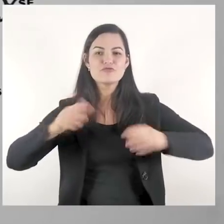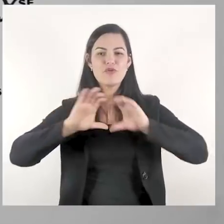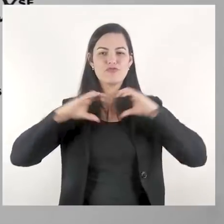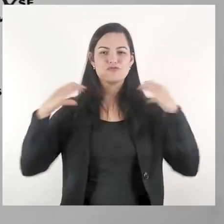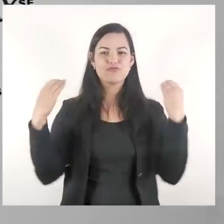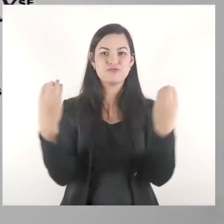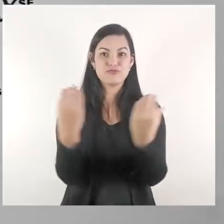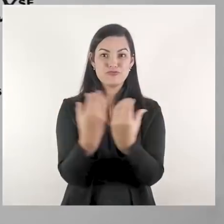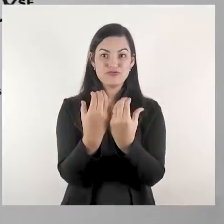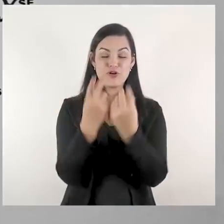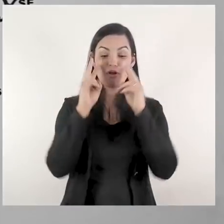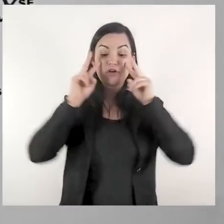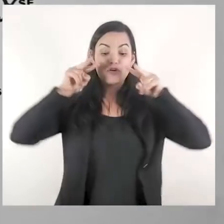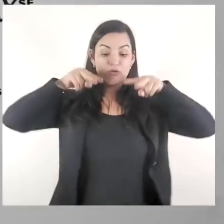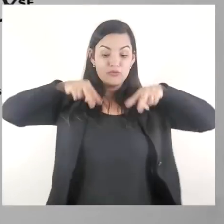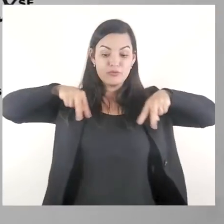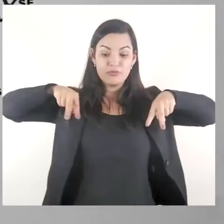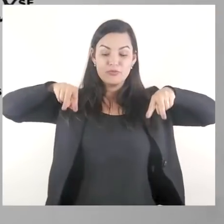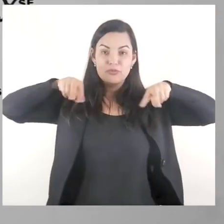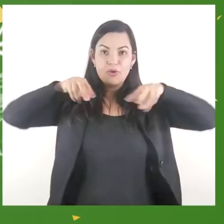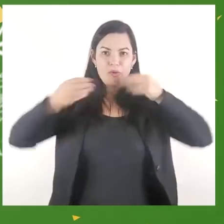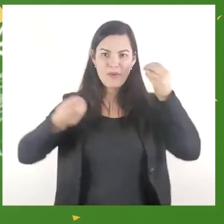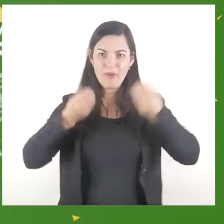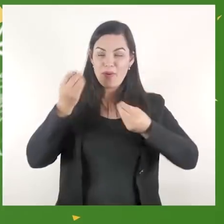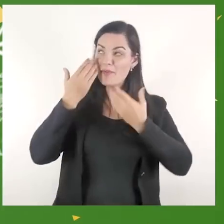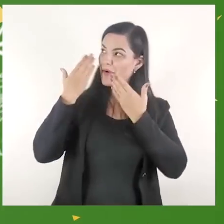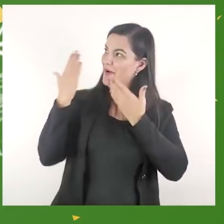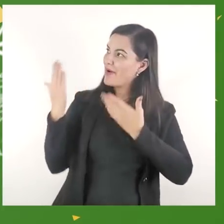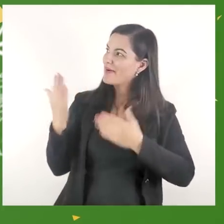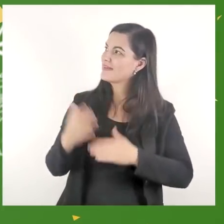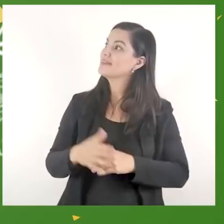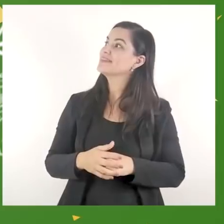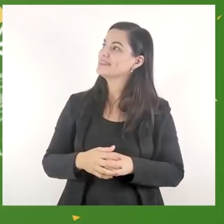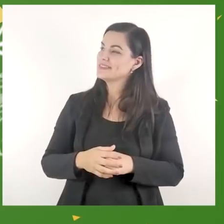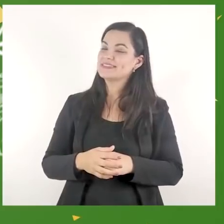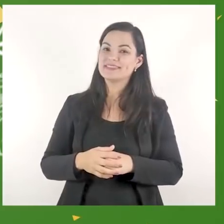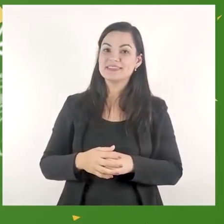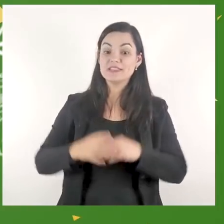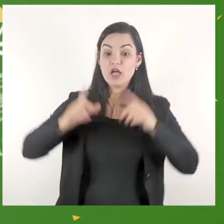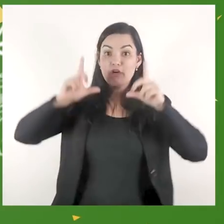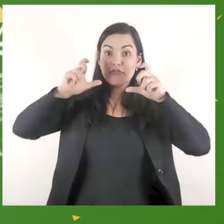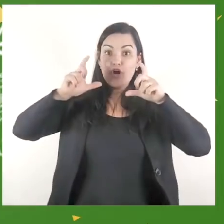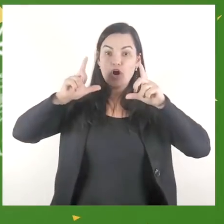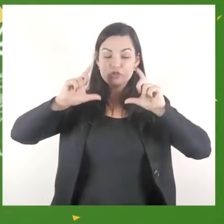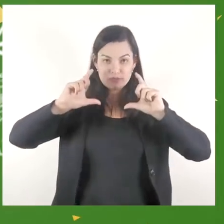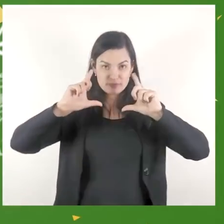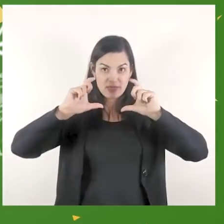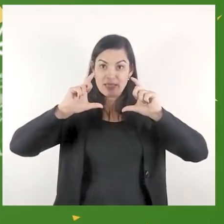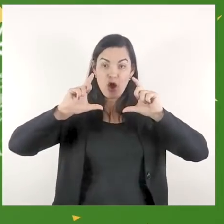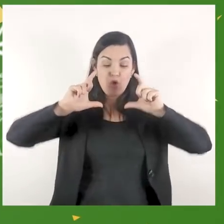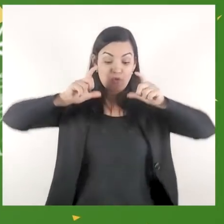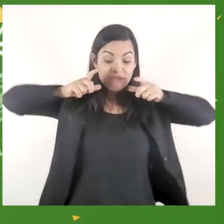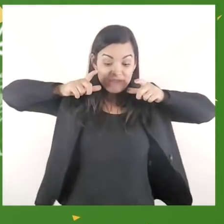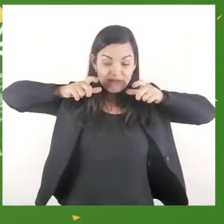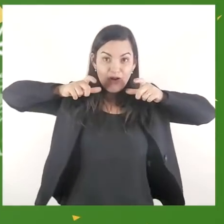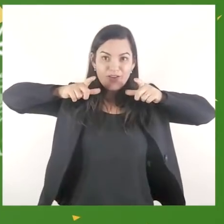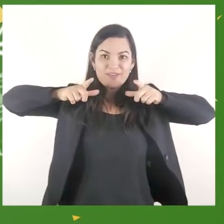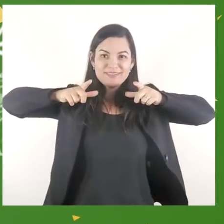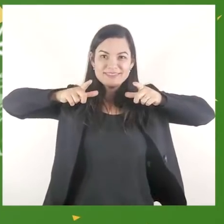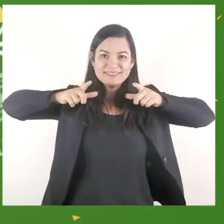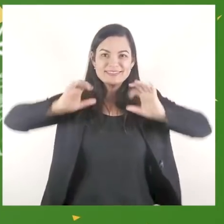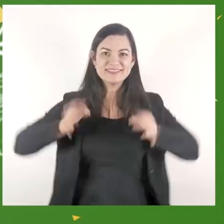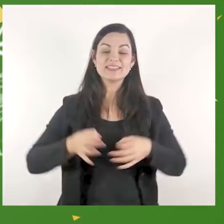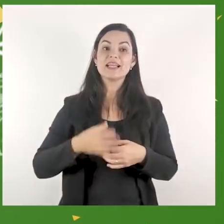aérea, que eu já te expliquei o que isso significa, mas eu conto de novo. A foto foi tirada de cima, então você